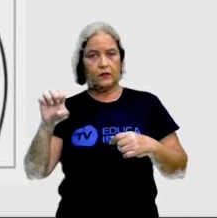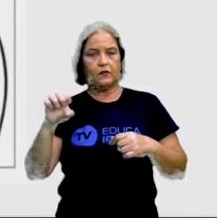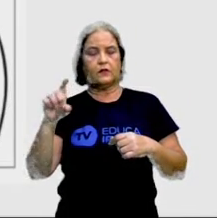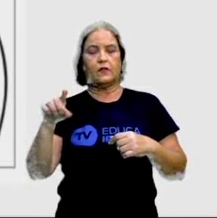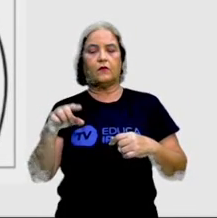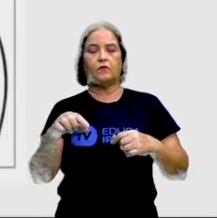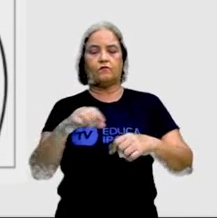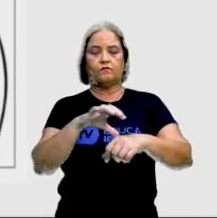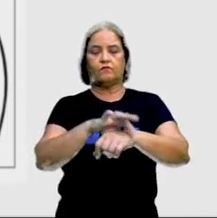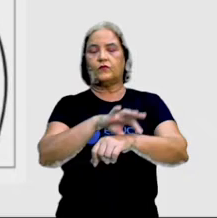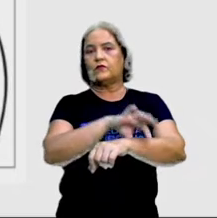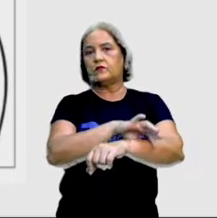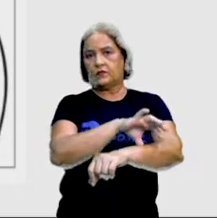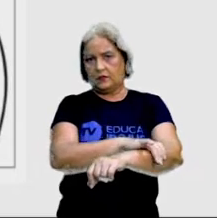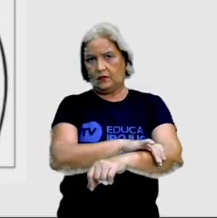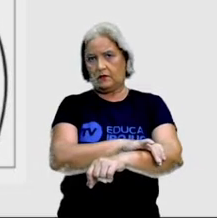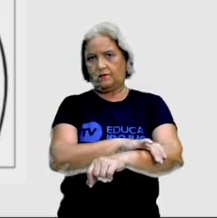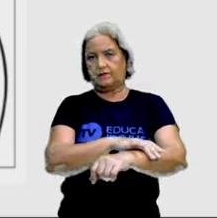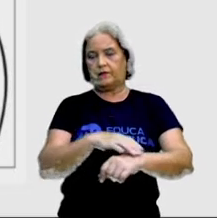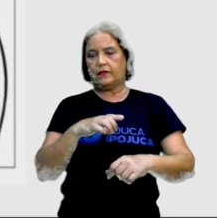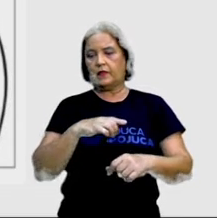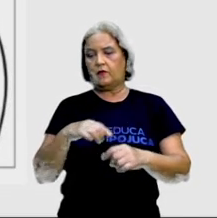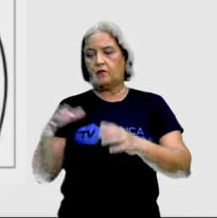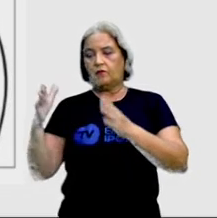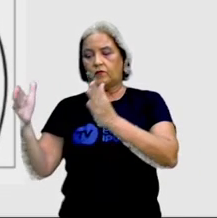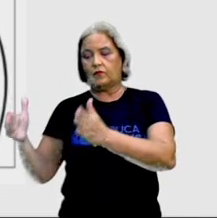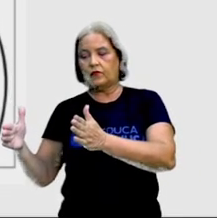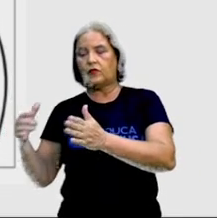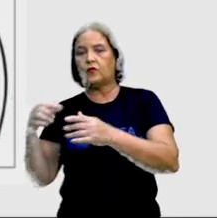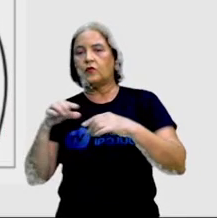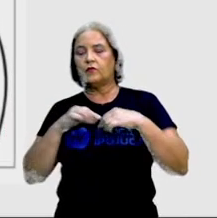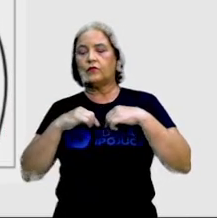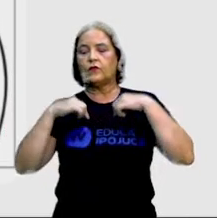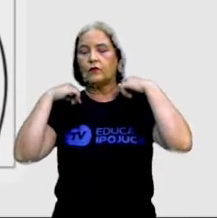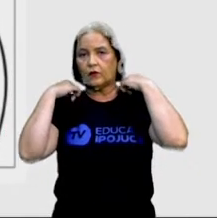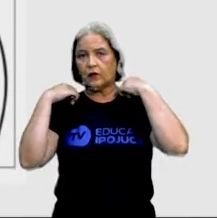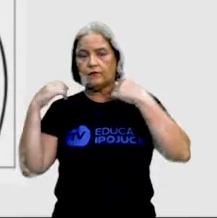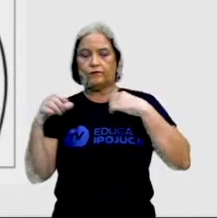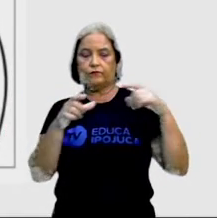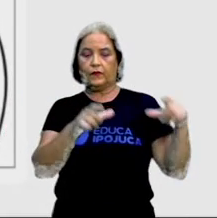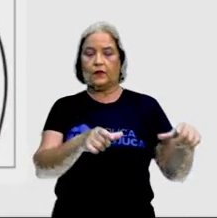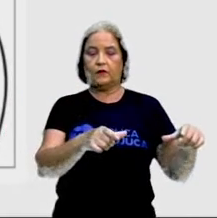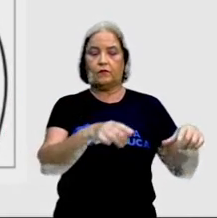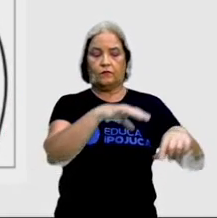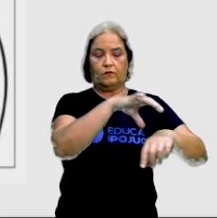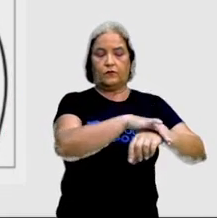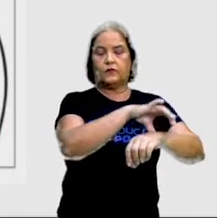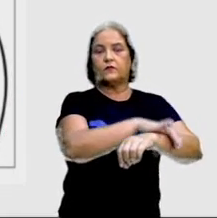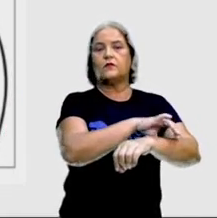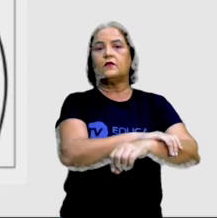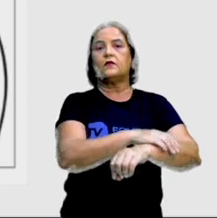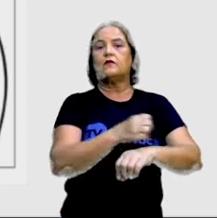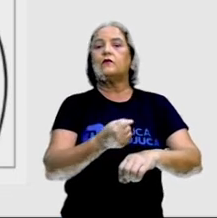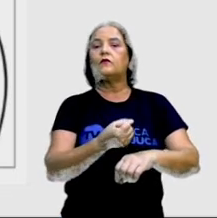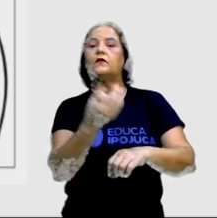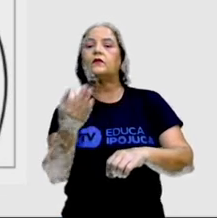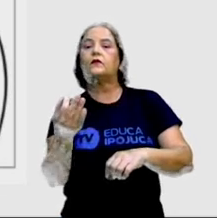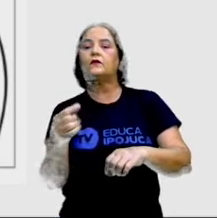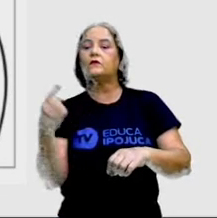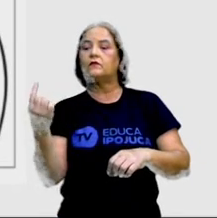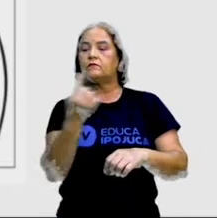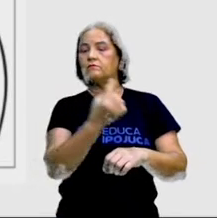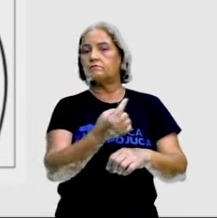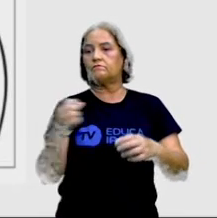aqui ó e os colares e as pulseiras Qual é a quantidade de cada coleção